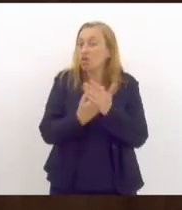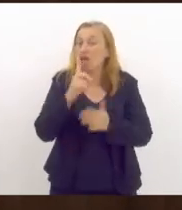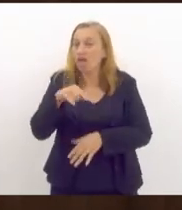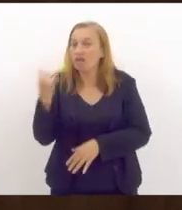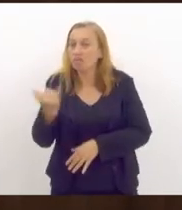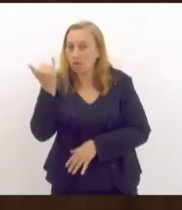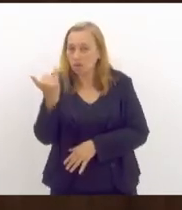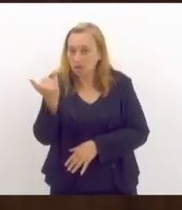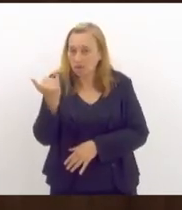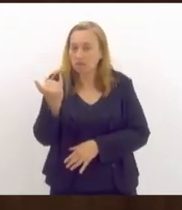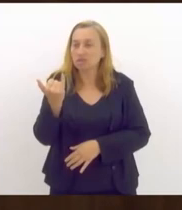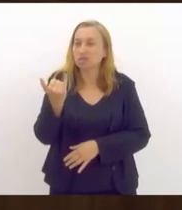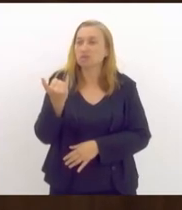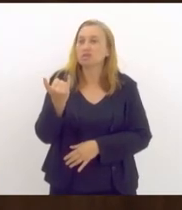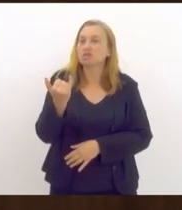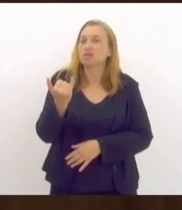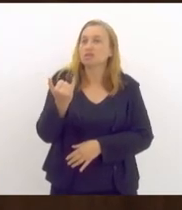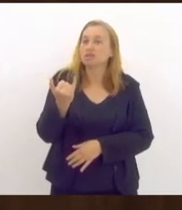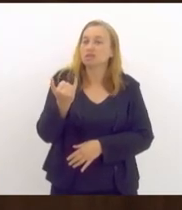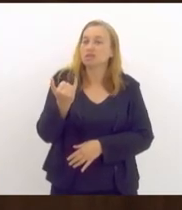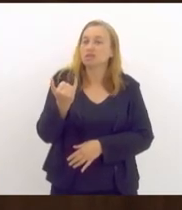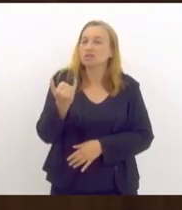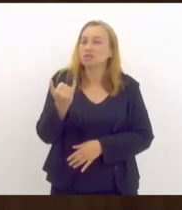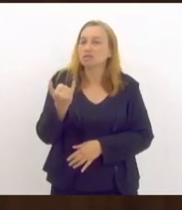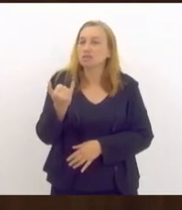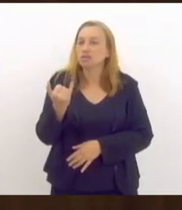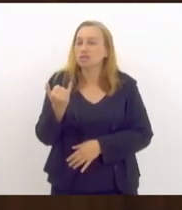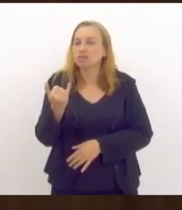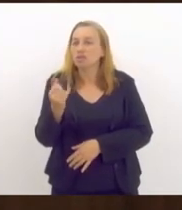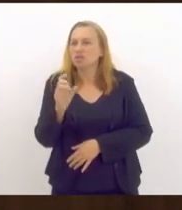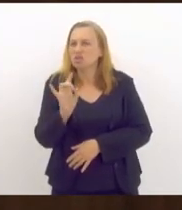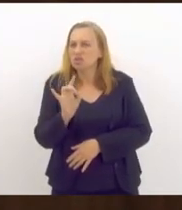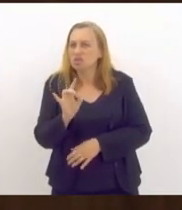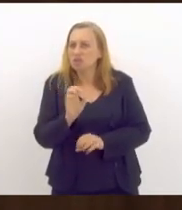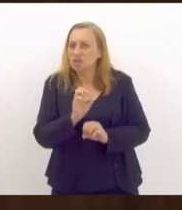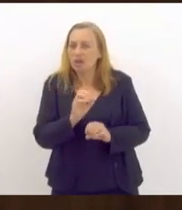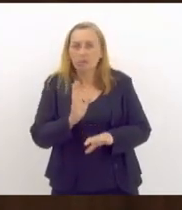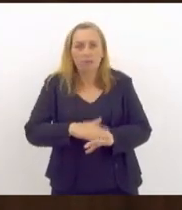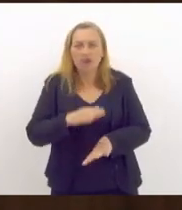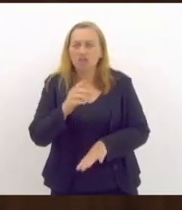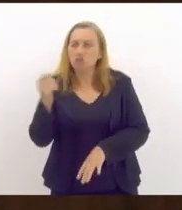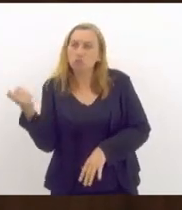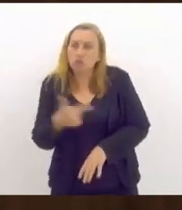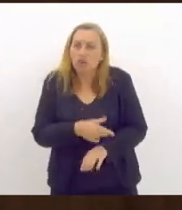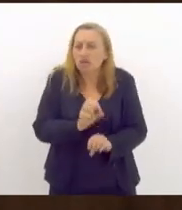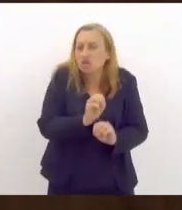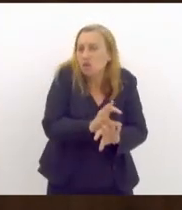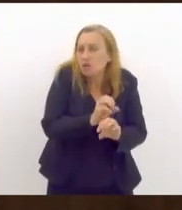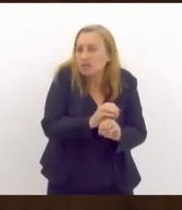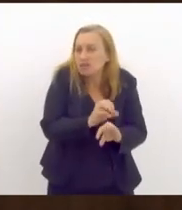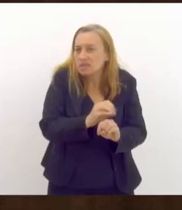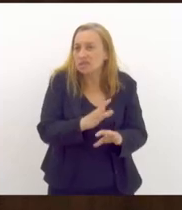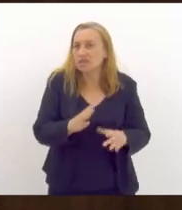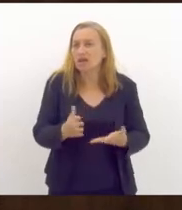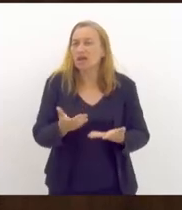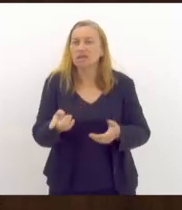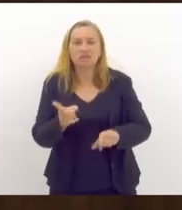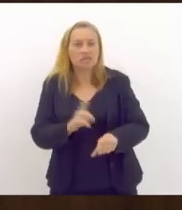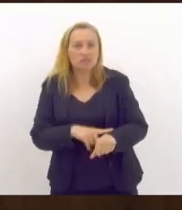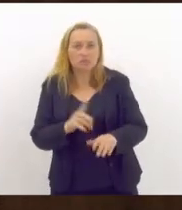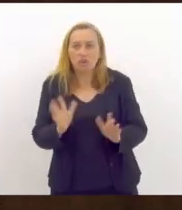quanto que a gente faz muito mais do que passar conteúdo em sala de aula é nesses últimos tempos por exemplo